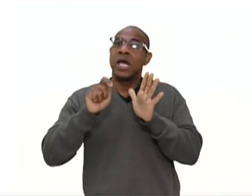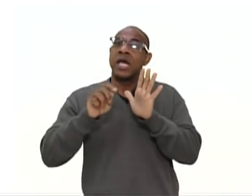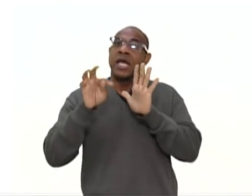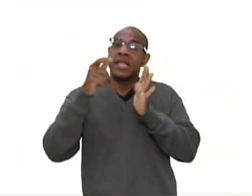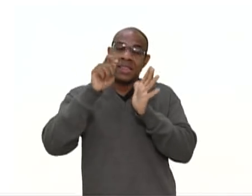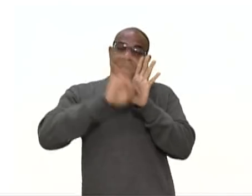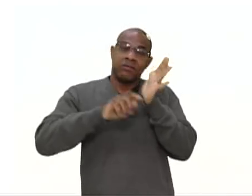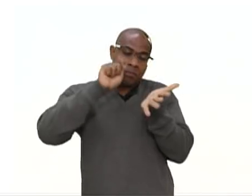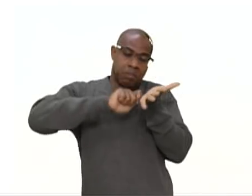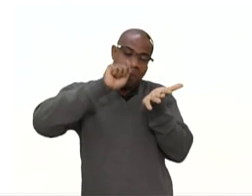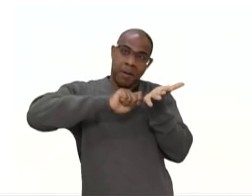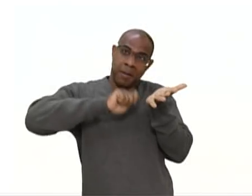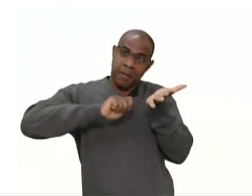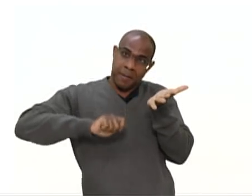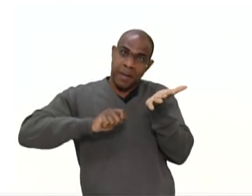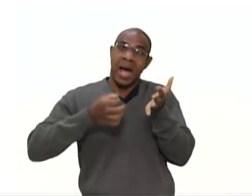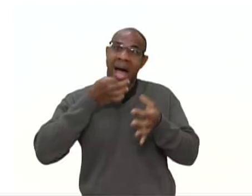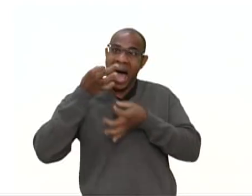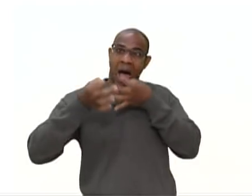dissertativo,